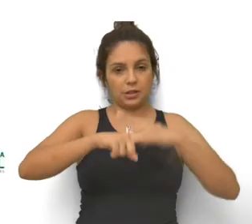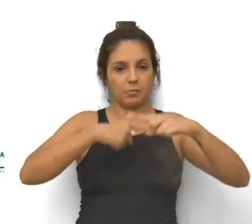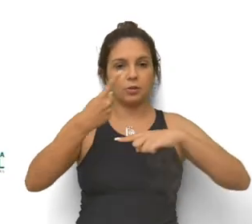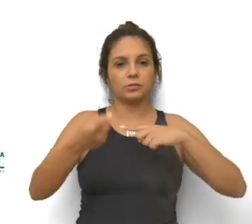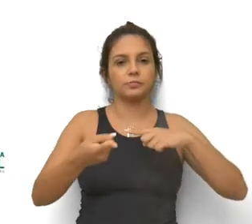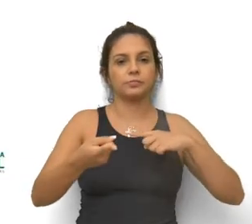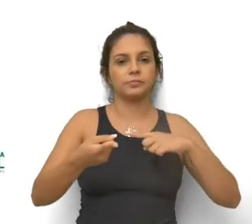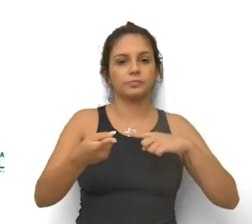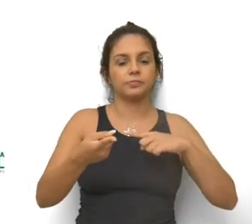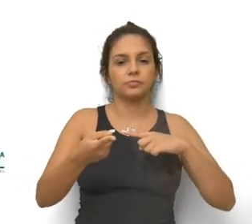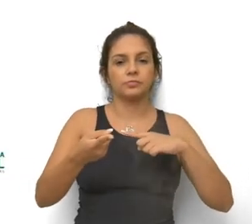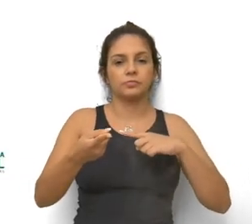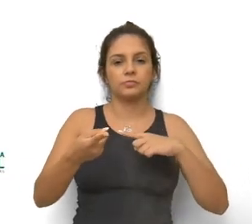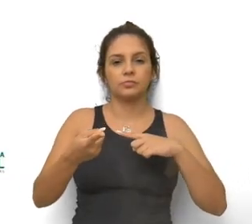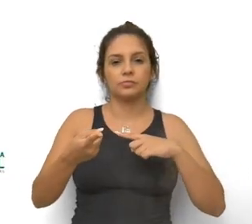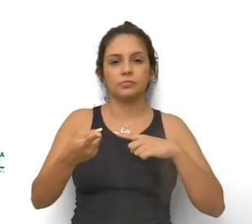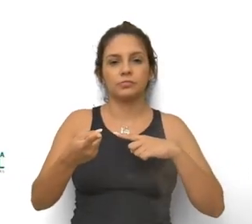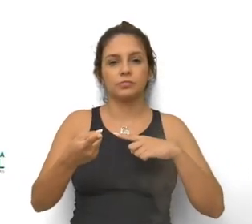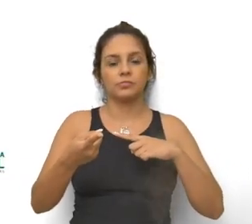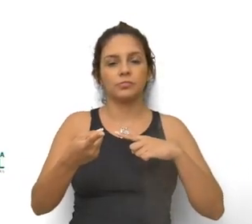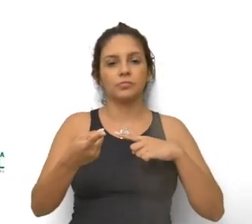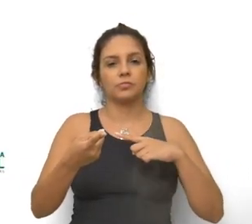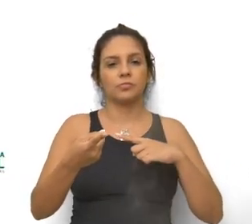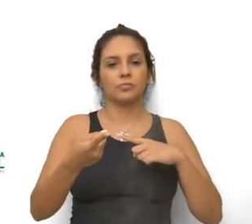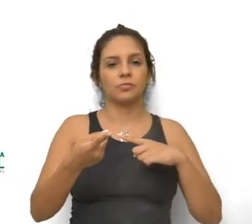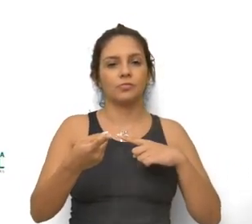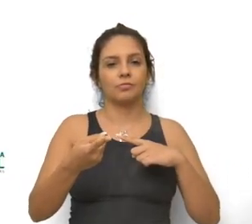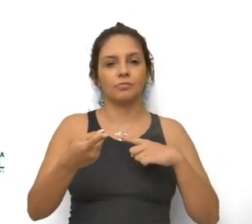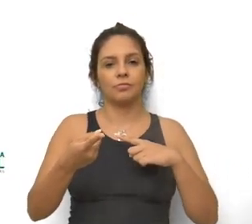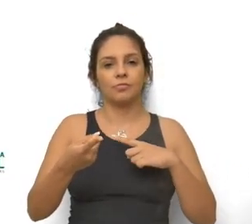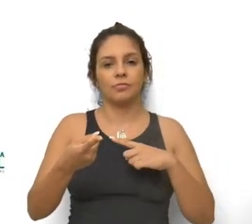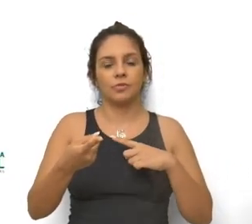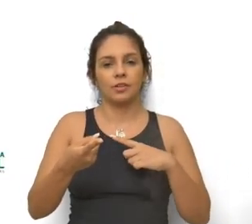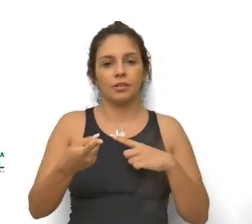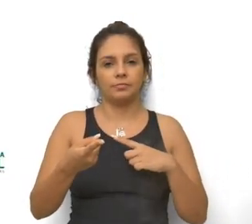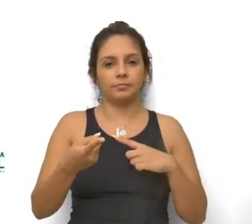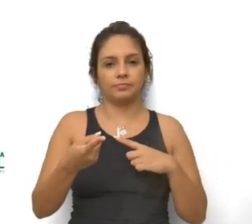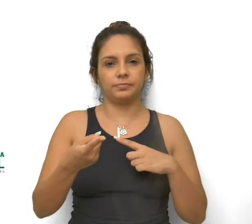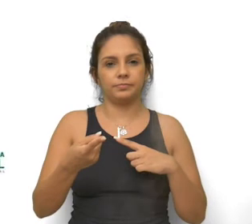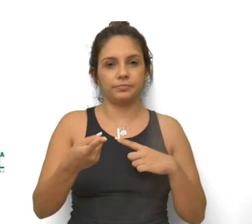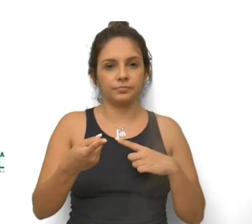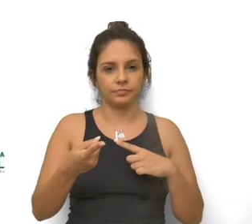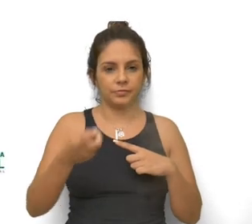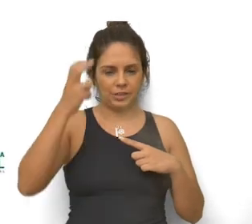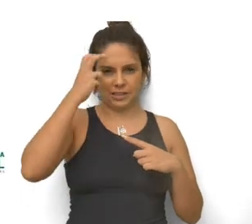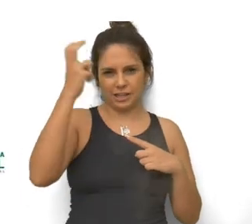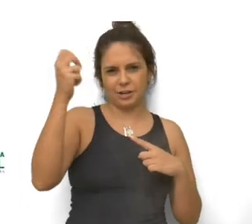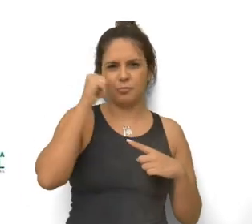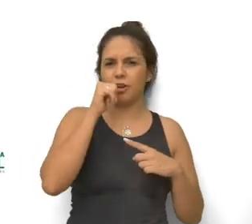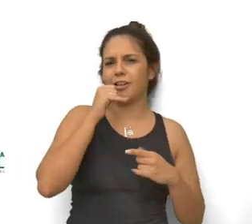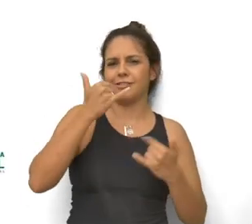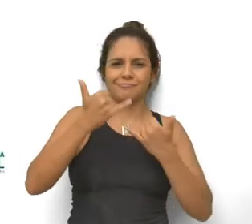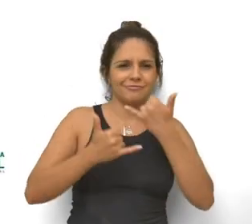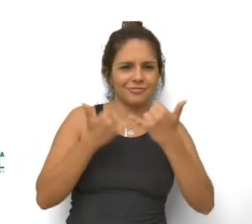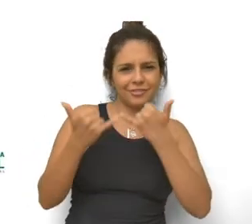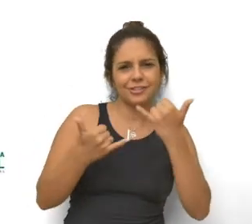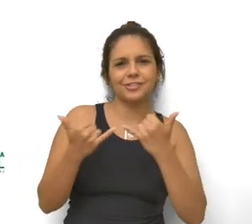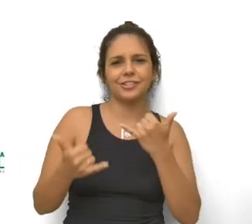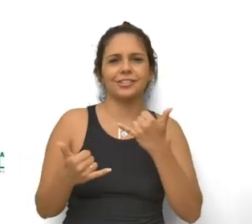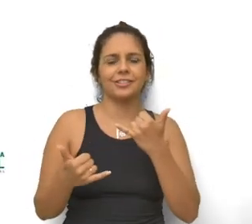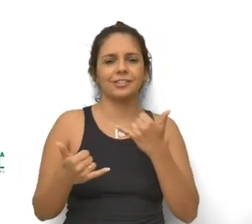Lota, que era uma mulher maravilhosa, carismática, inteligente,